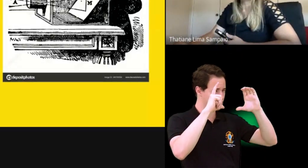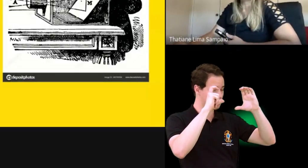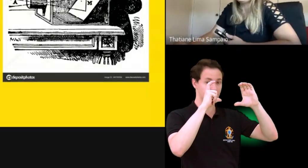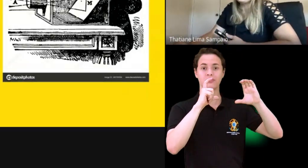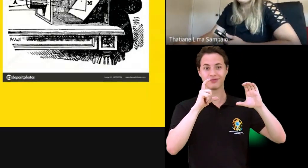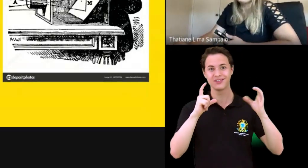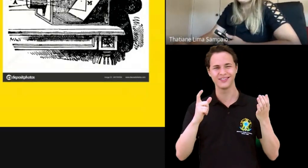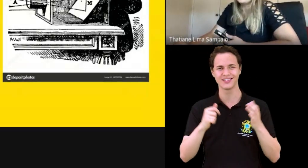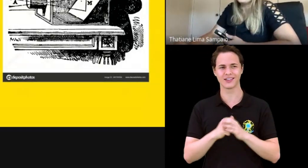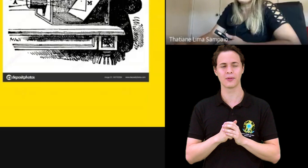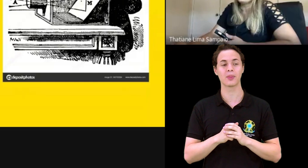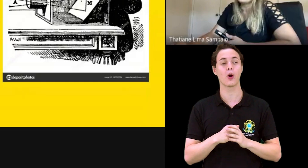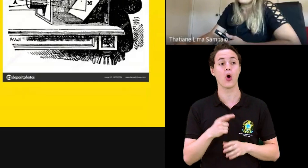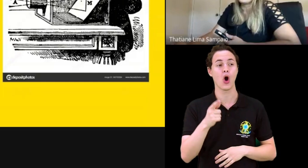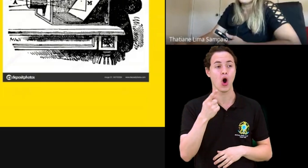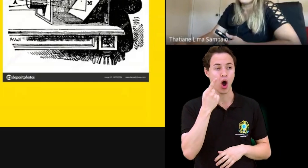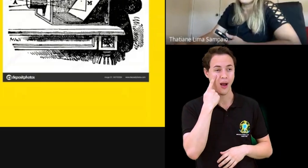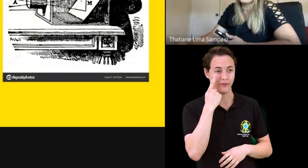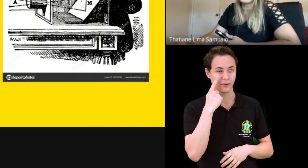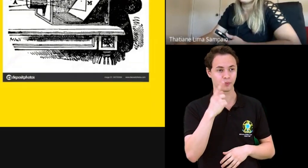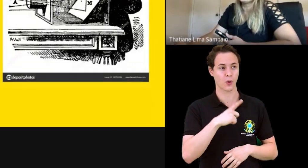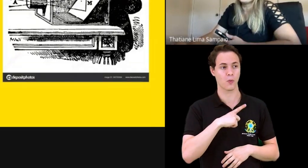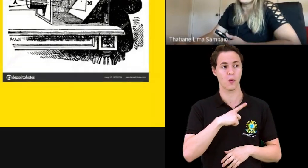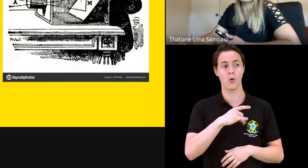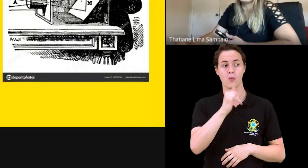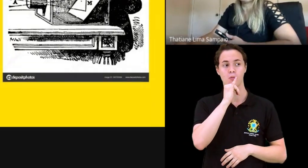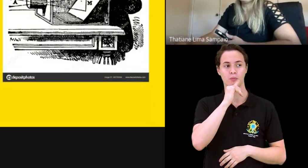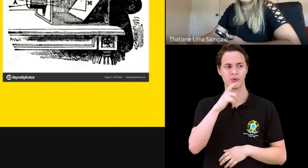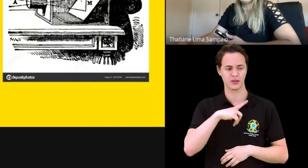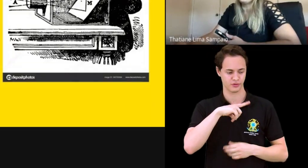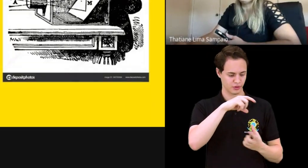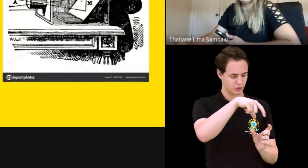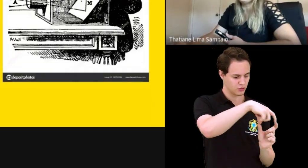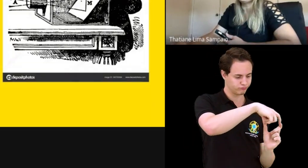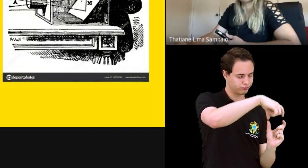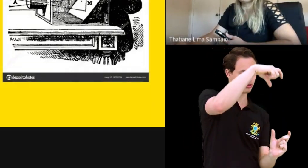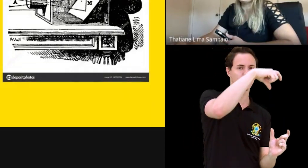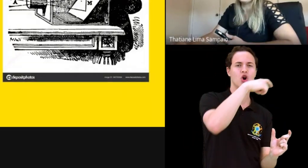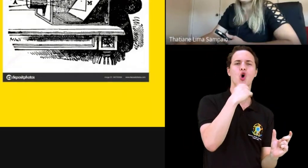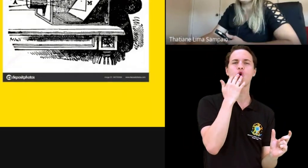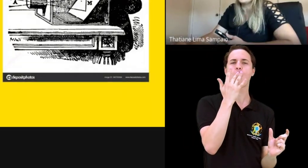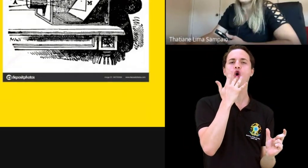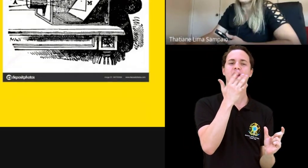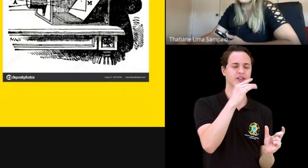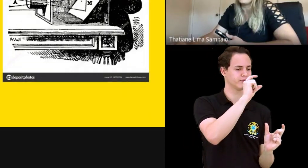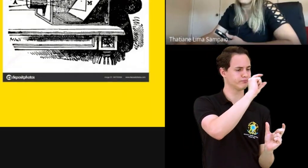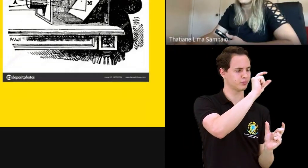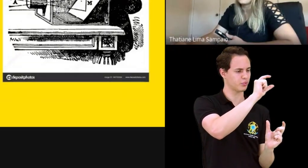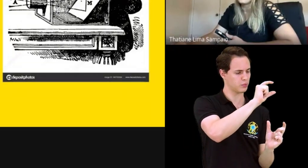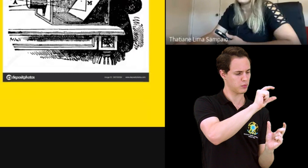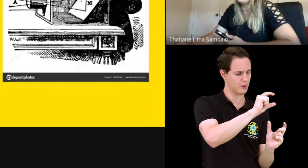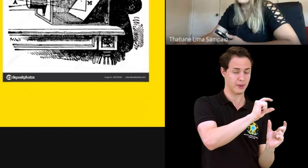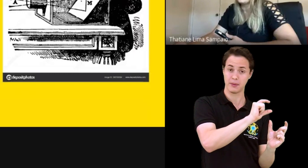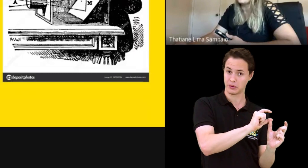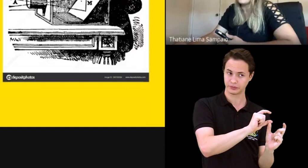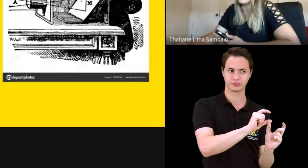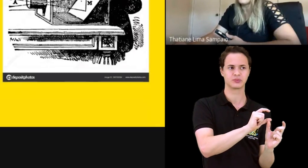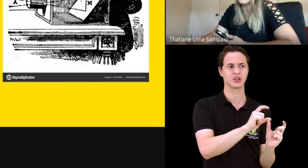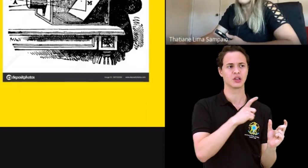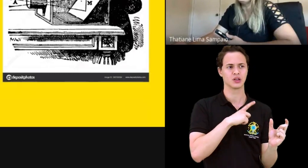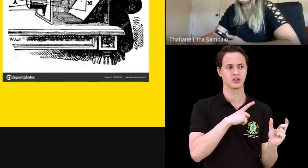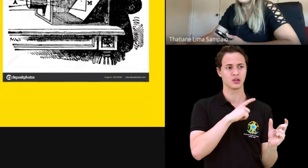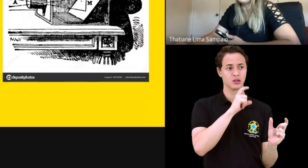Vocês aqui têm um objeto da cor roxa até o tom vermelho, e esse objeto, quando ele